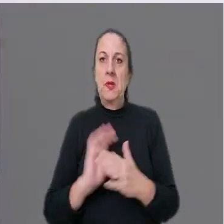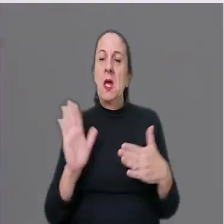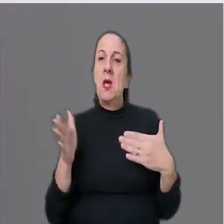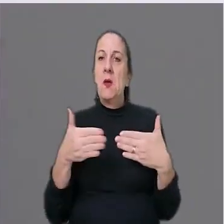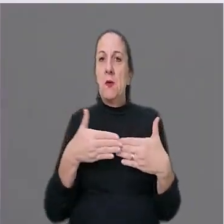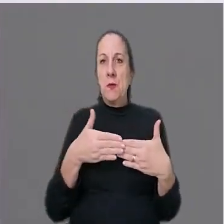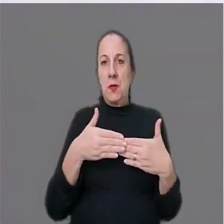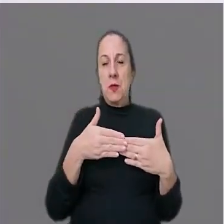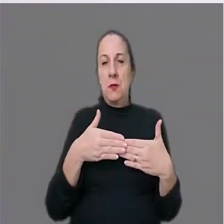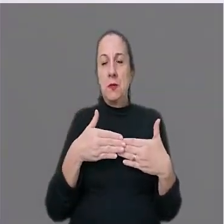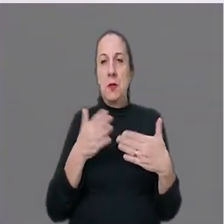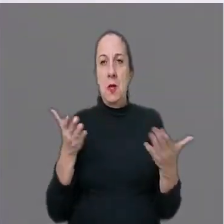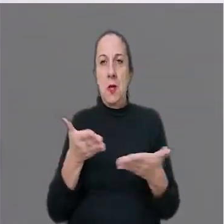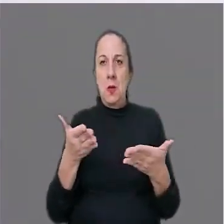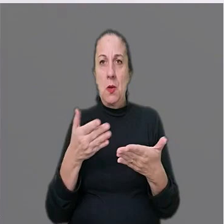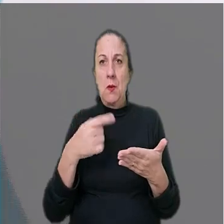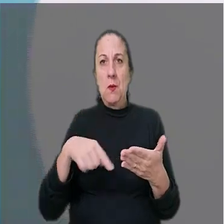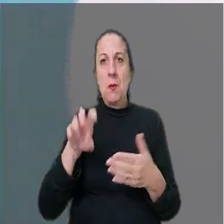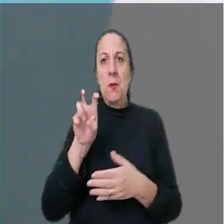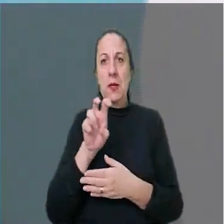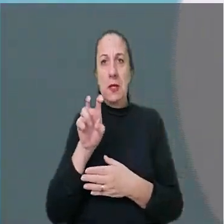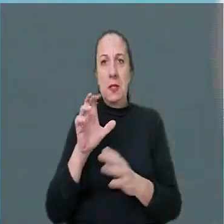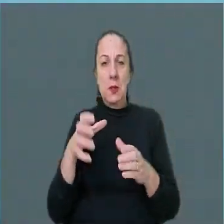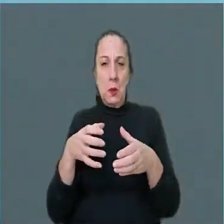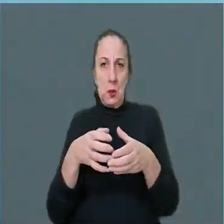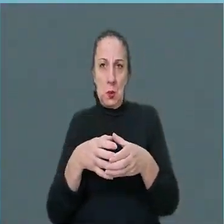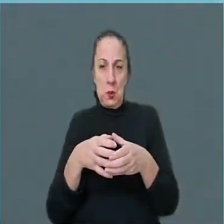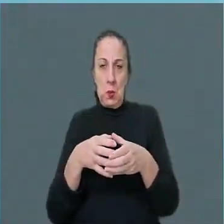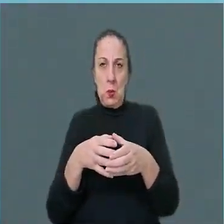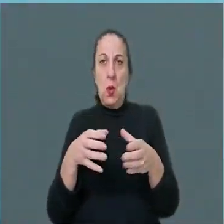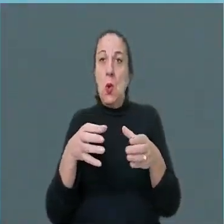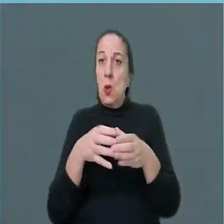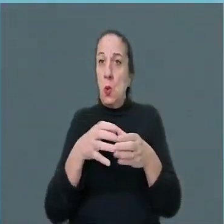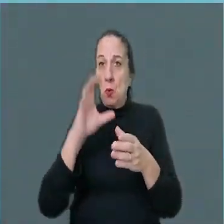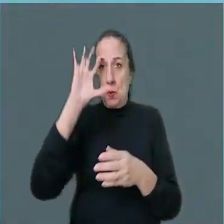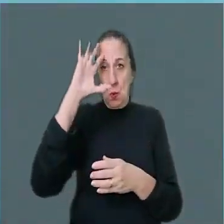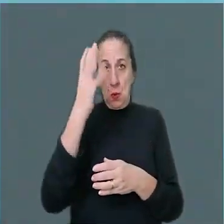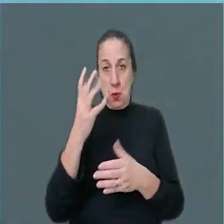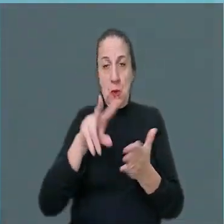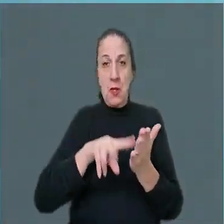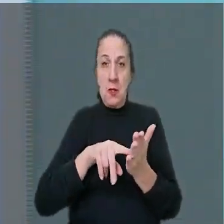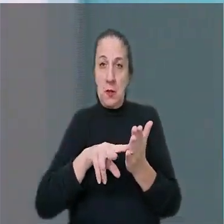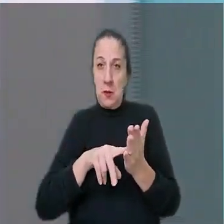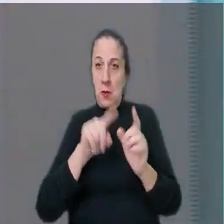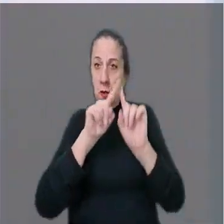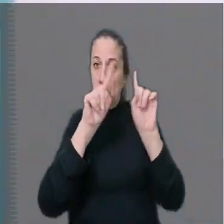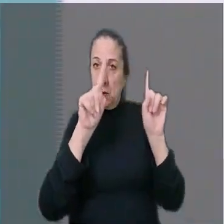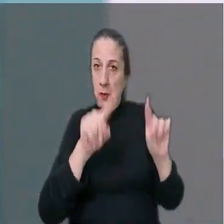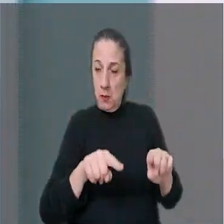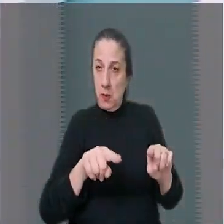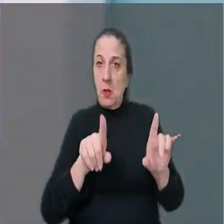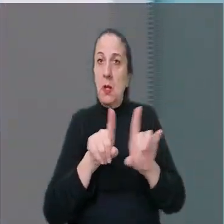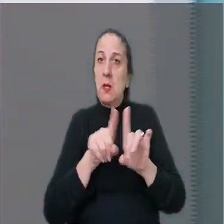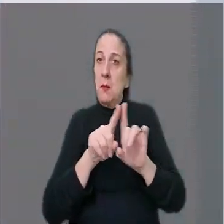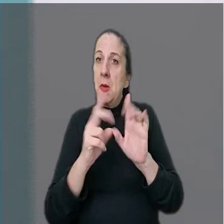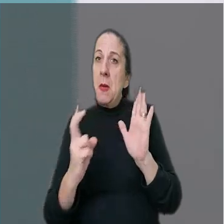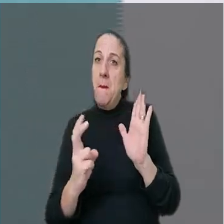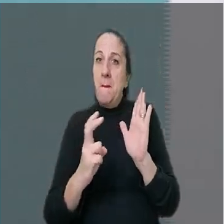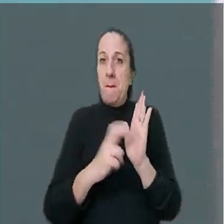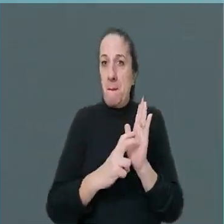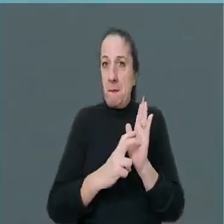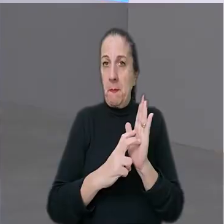E fechando o nosso giro, vamos agora para a 5ª turma. O colegiado decidiu que o Sindicato dos Empregados em